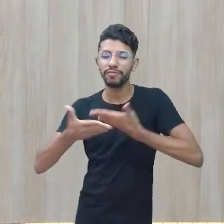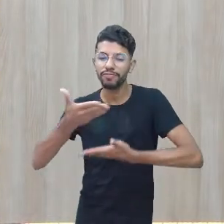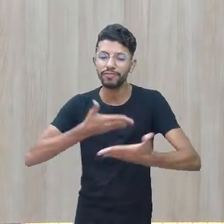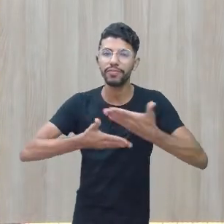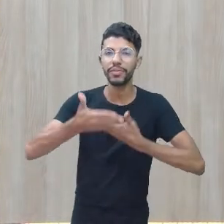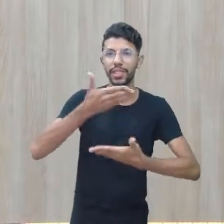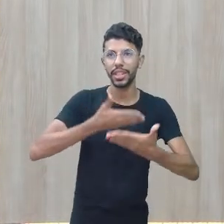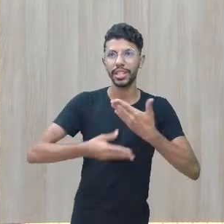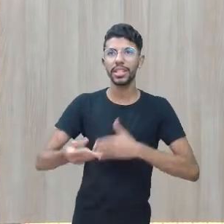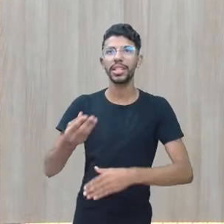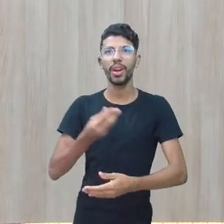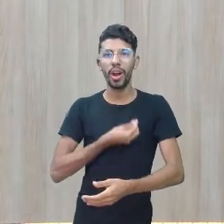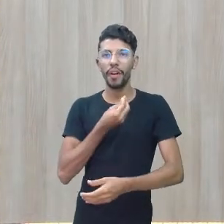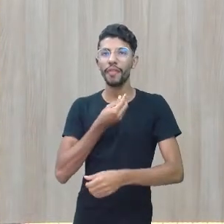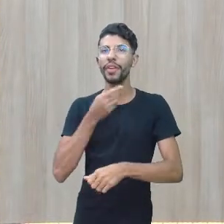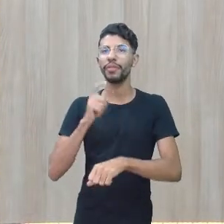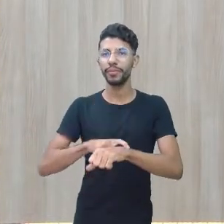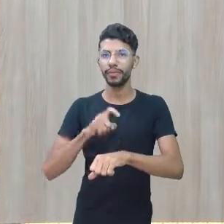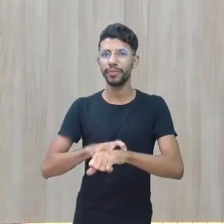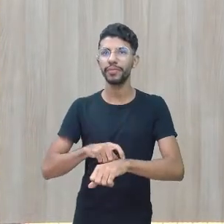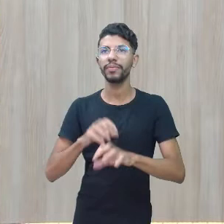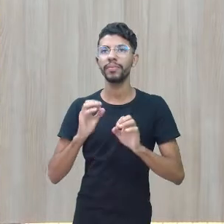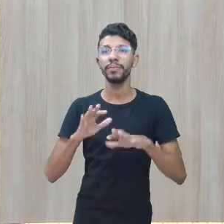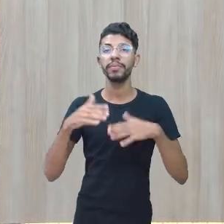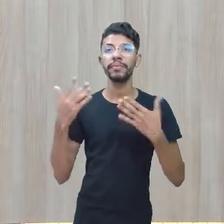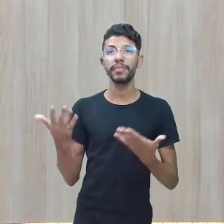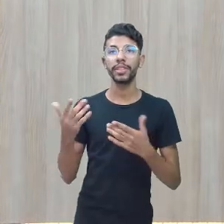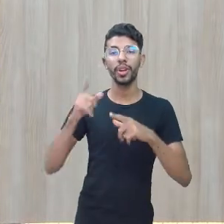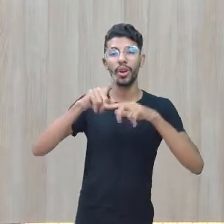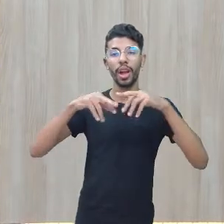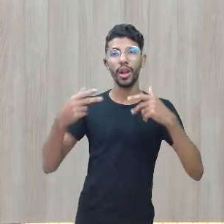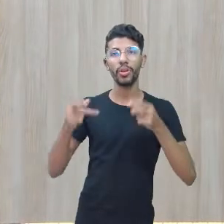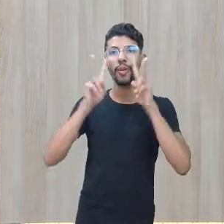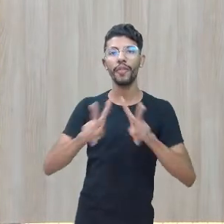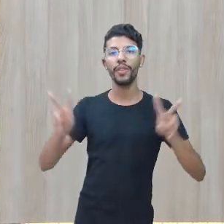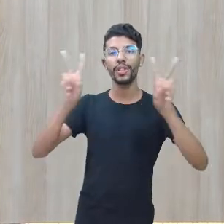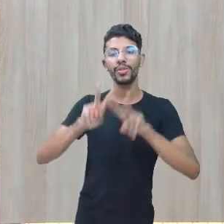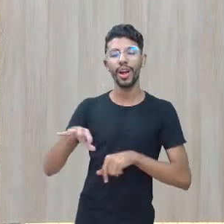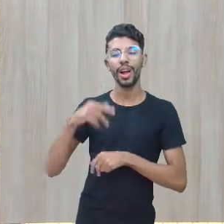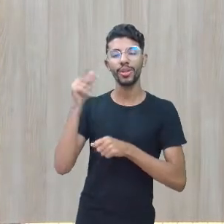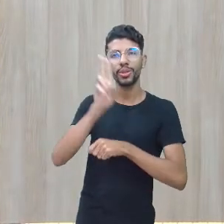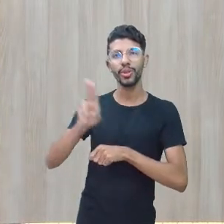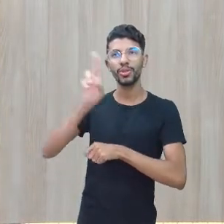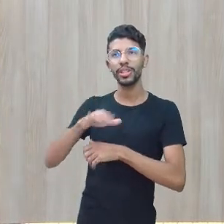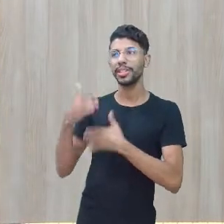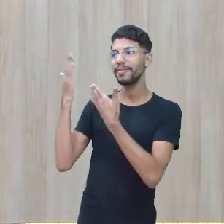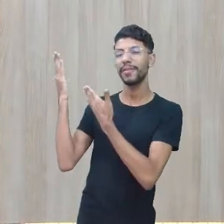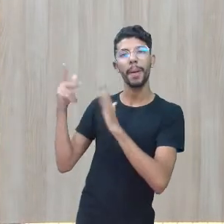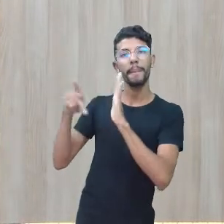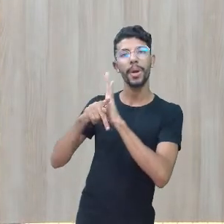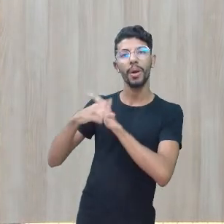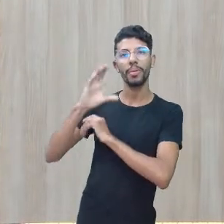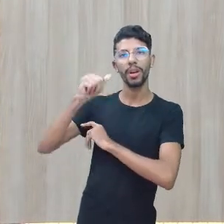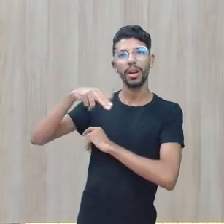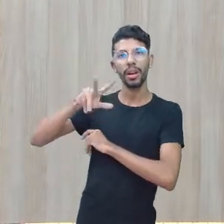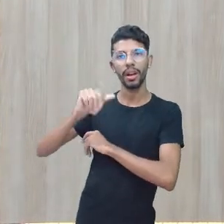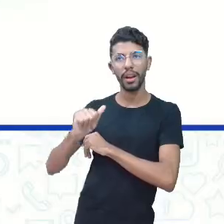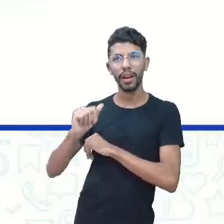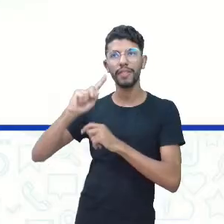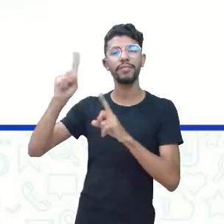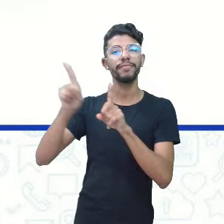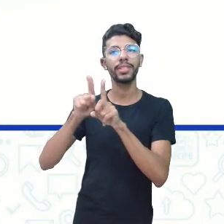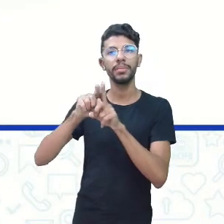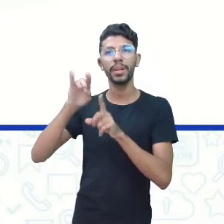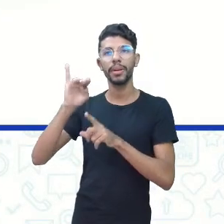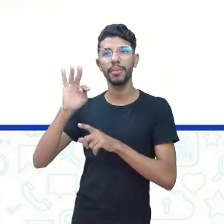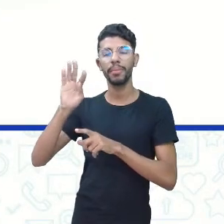tá certo? Os recursos que eu estou utilizando nessa aula são do Canva e do Bitmoji, né? Esse avatar que aparece aqui,